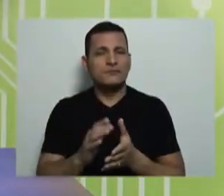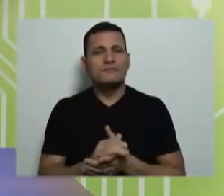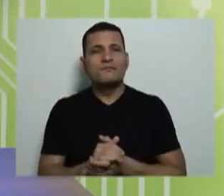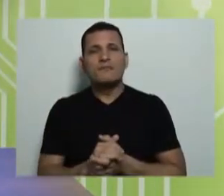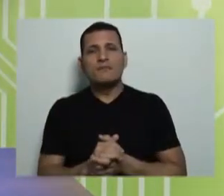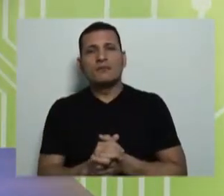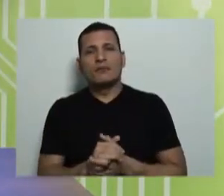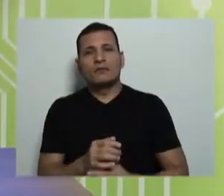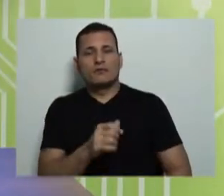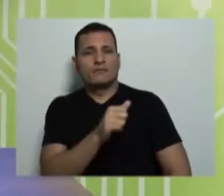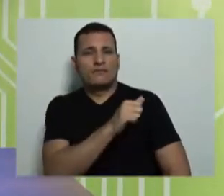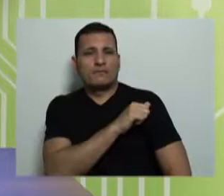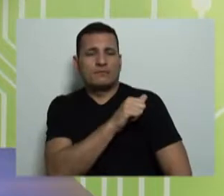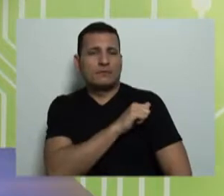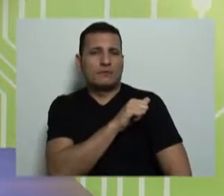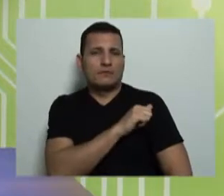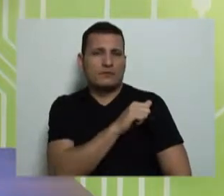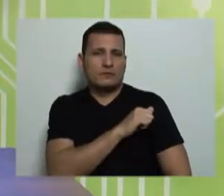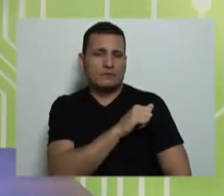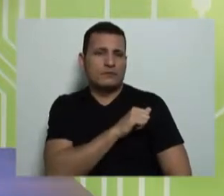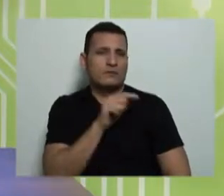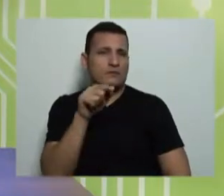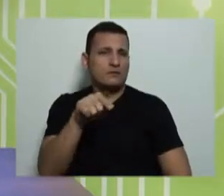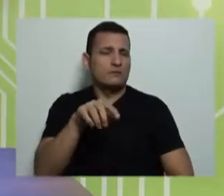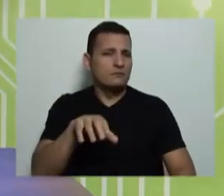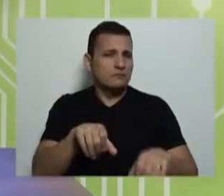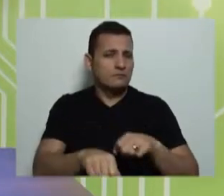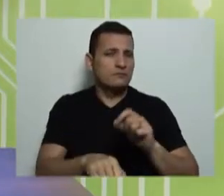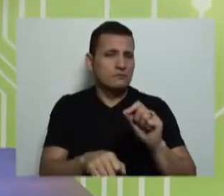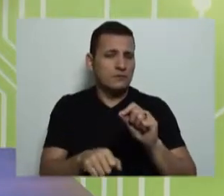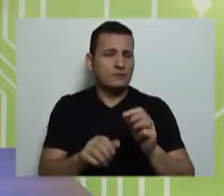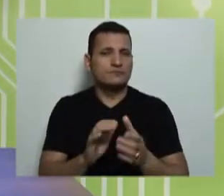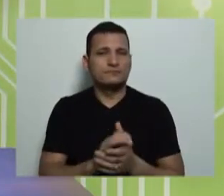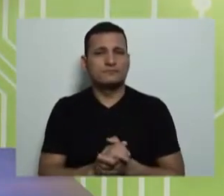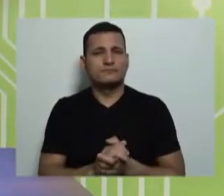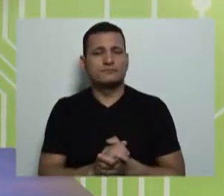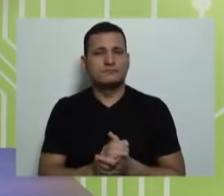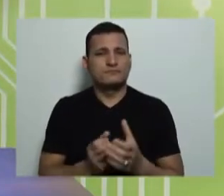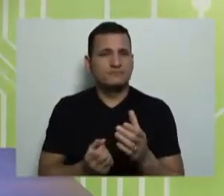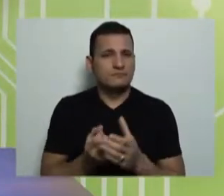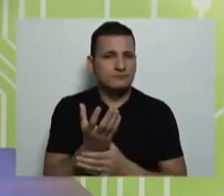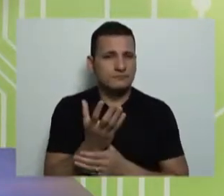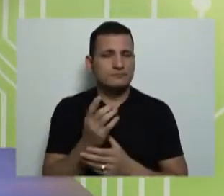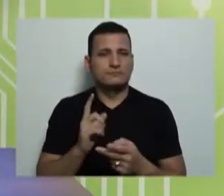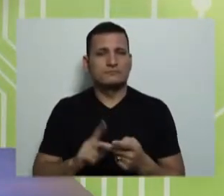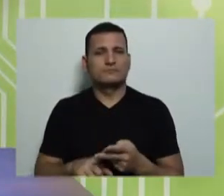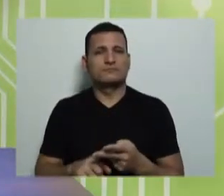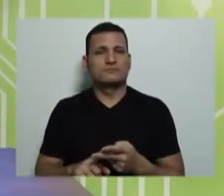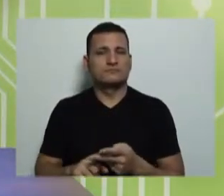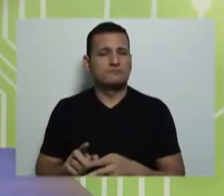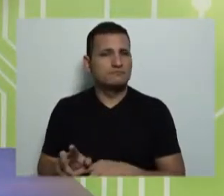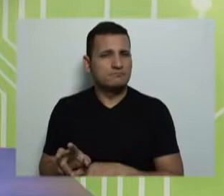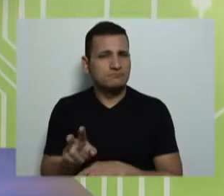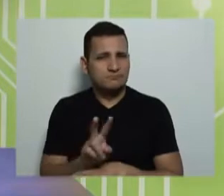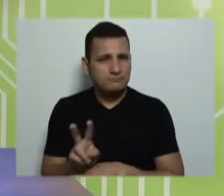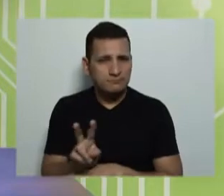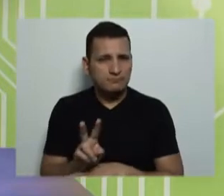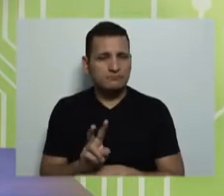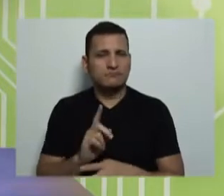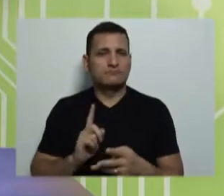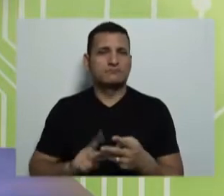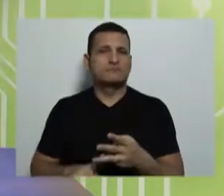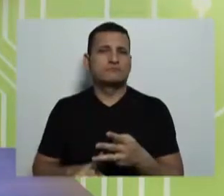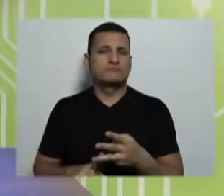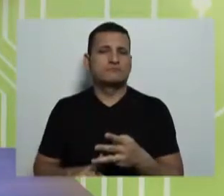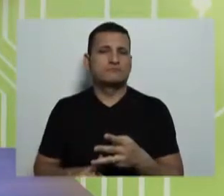aluno ele está sendo formado para criar, para supervisionar, para